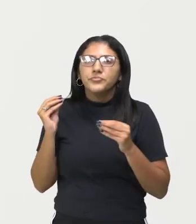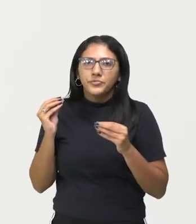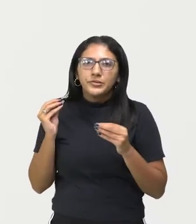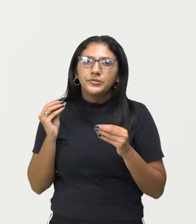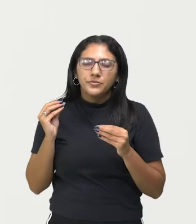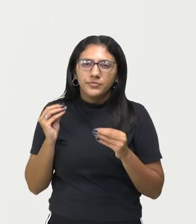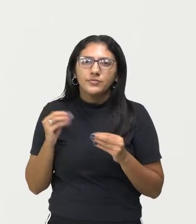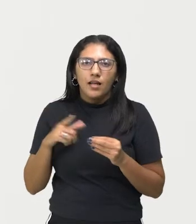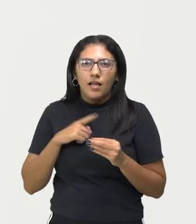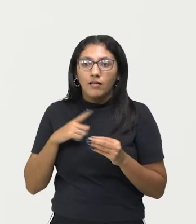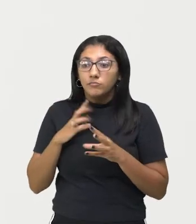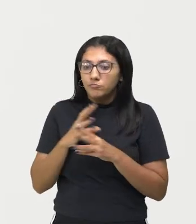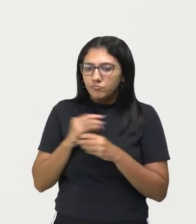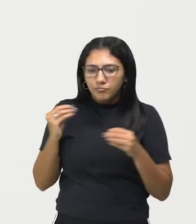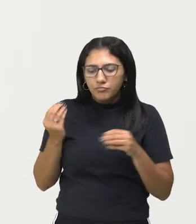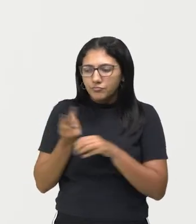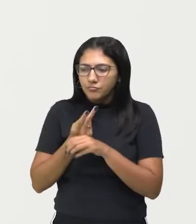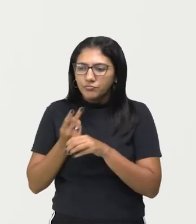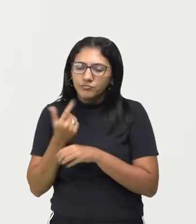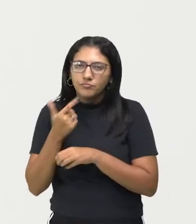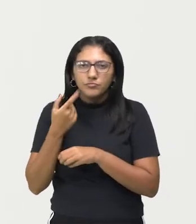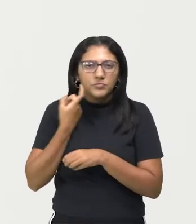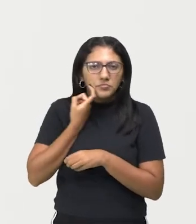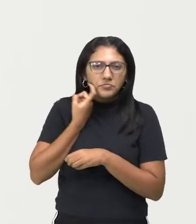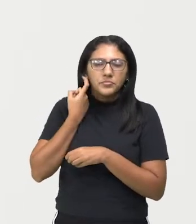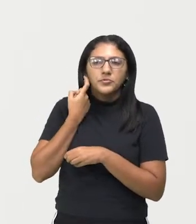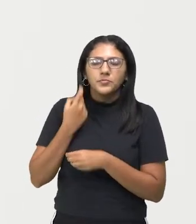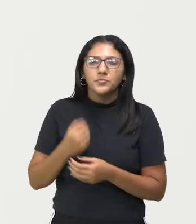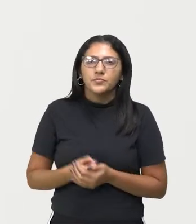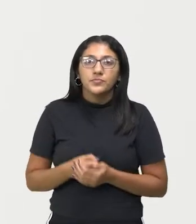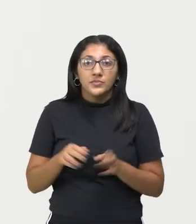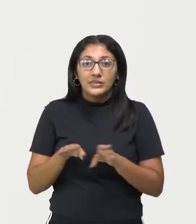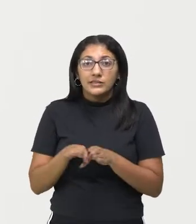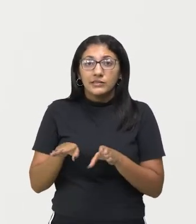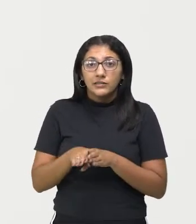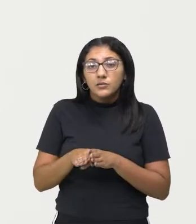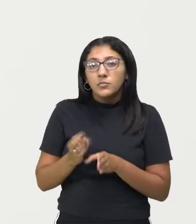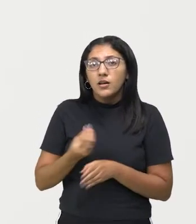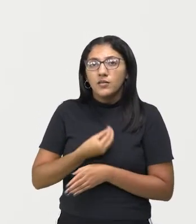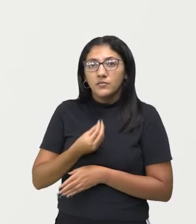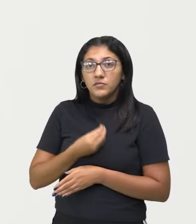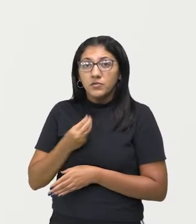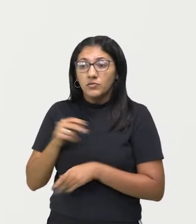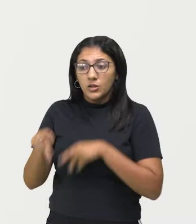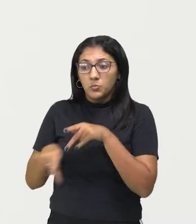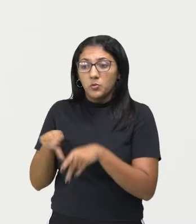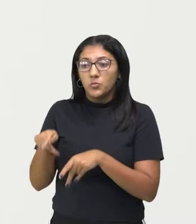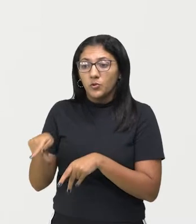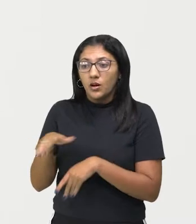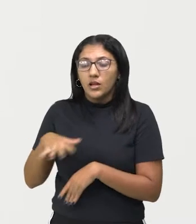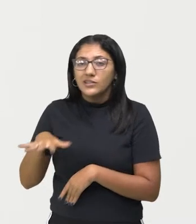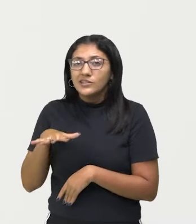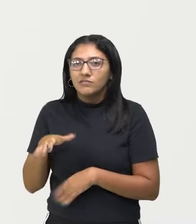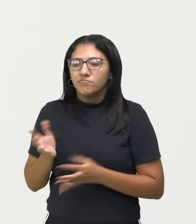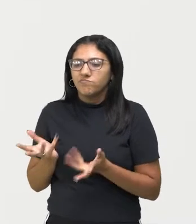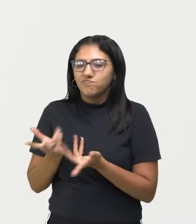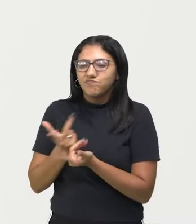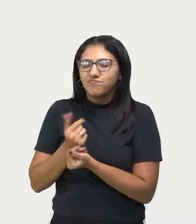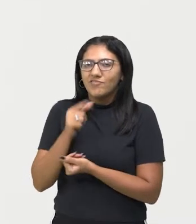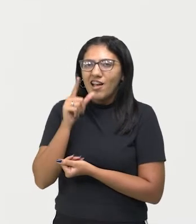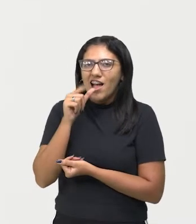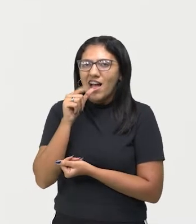se perca toda aquela vida aquática e também faz com que os residentes de ribeirinhos acabem perdendo a qualidade na